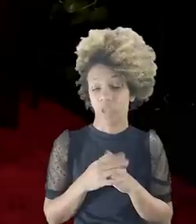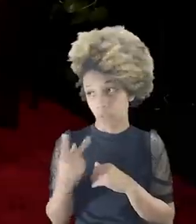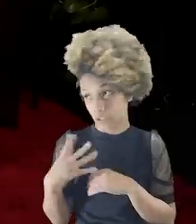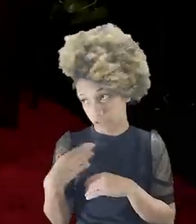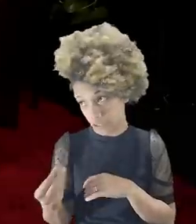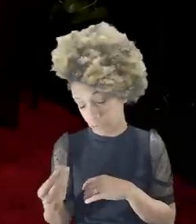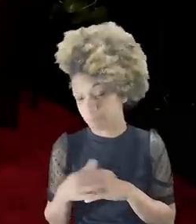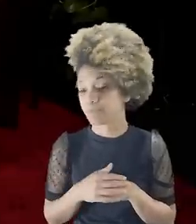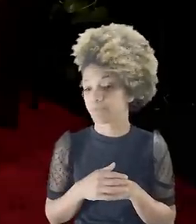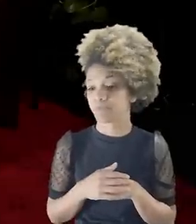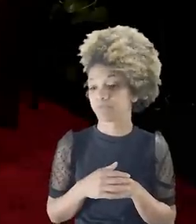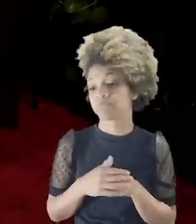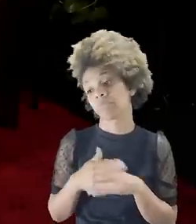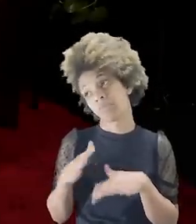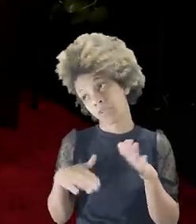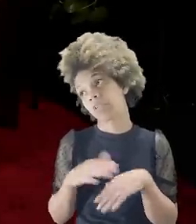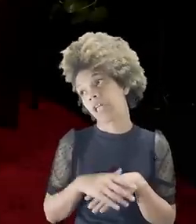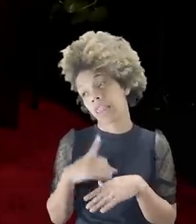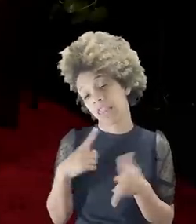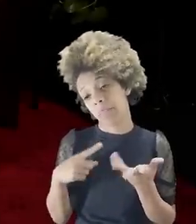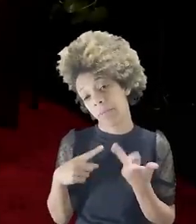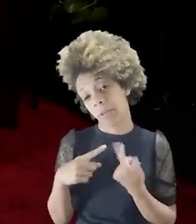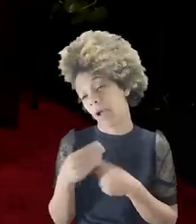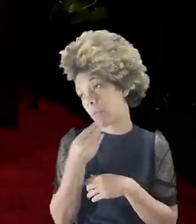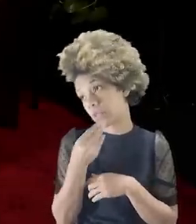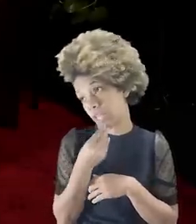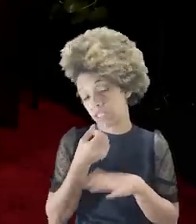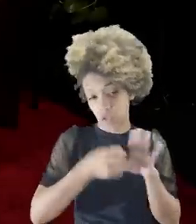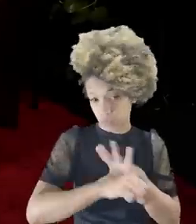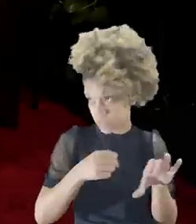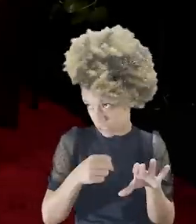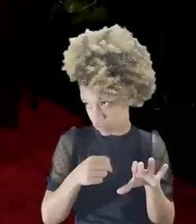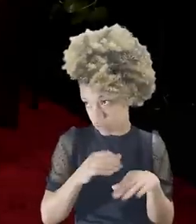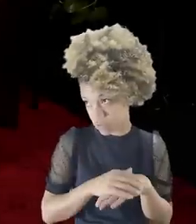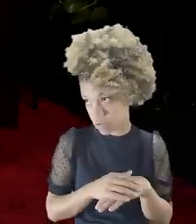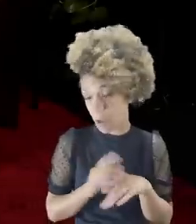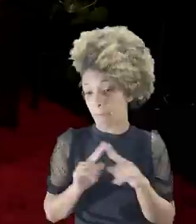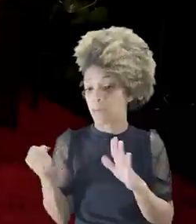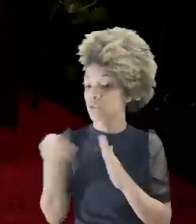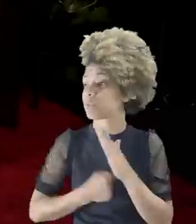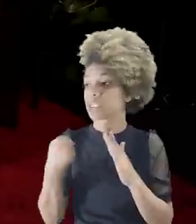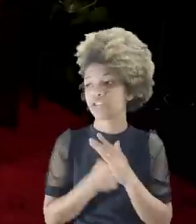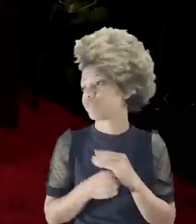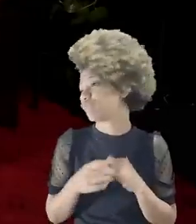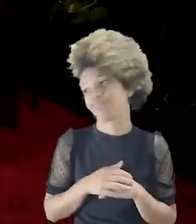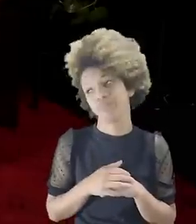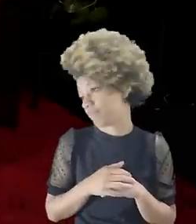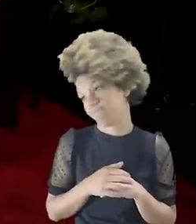o seu filho ele provavelmente vai ter muitas opções das quais o meu basquete o militante